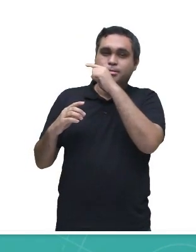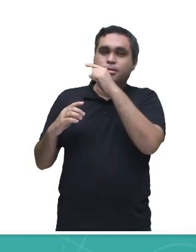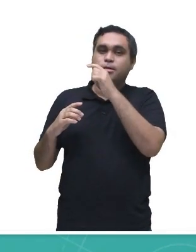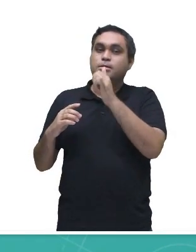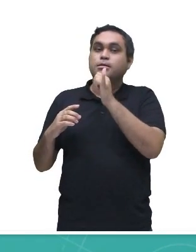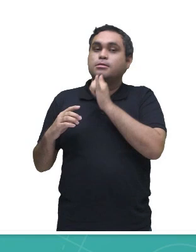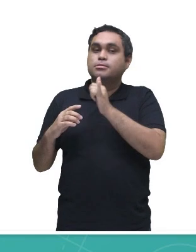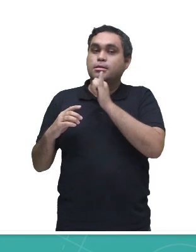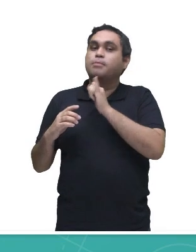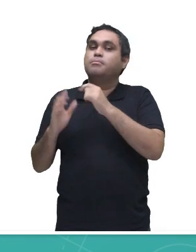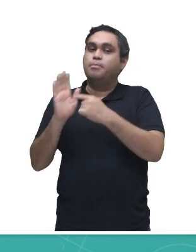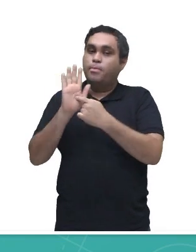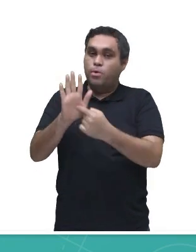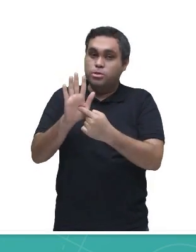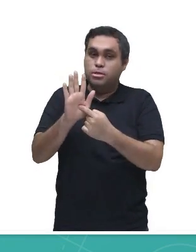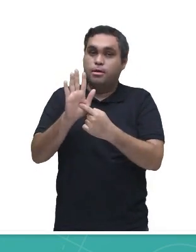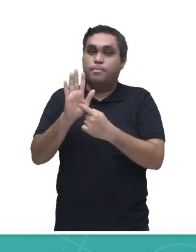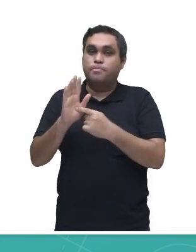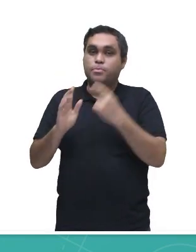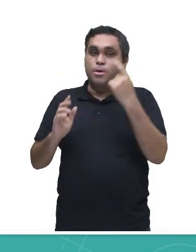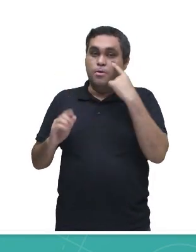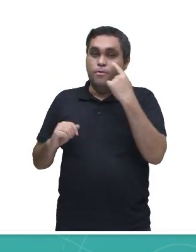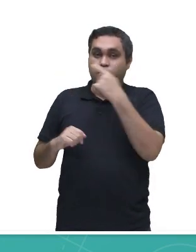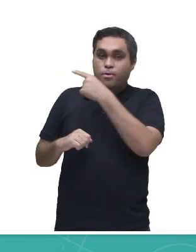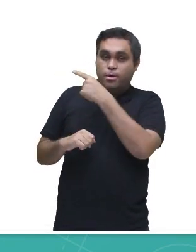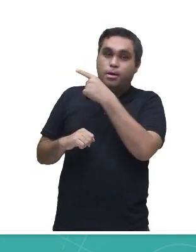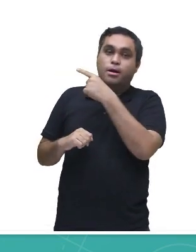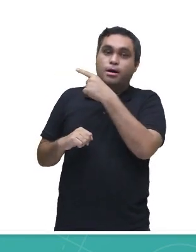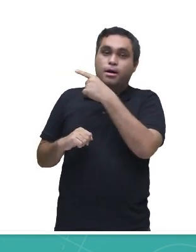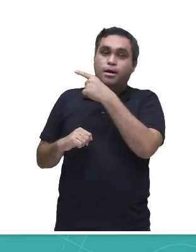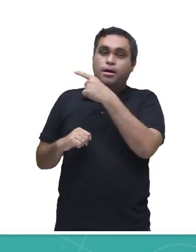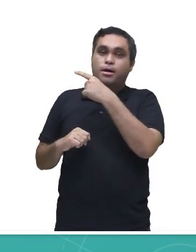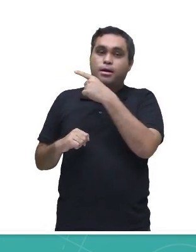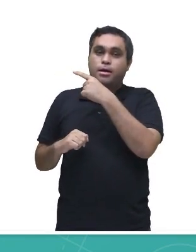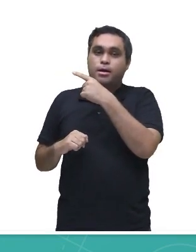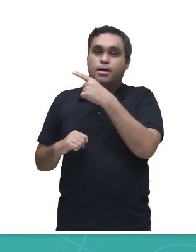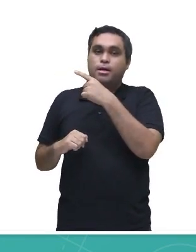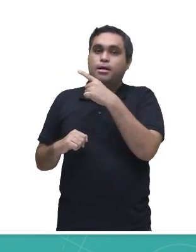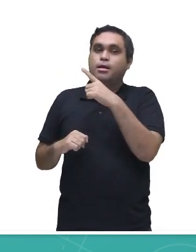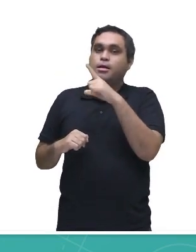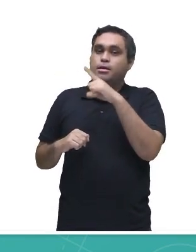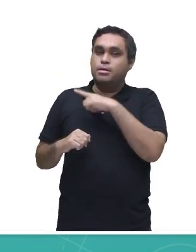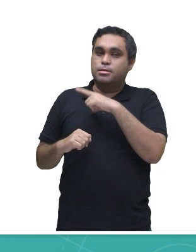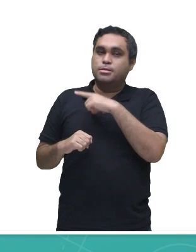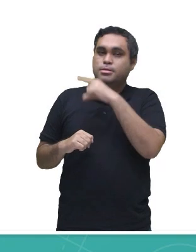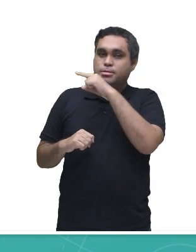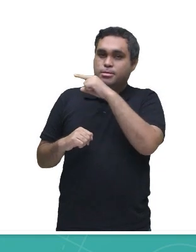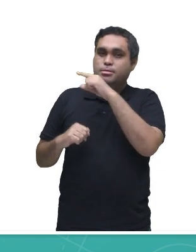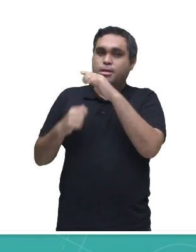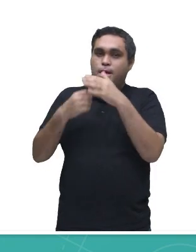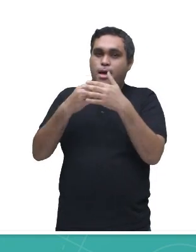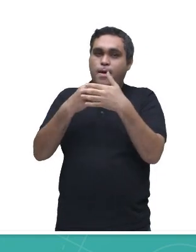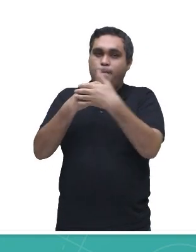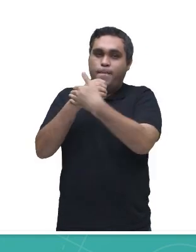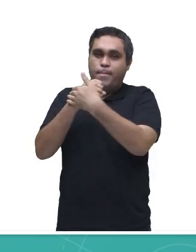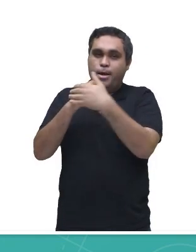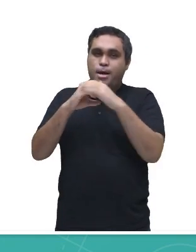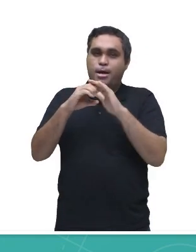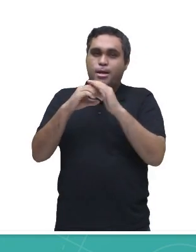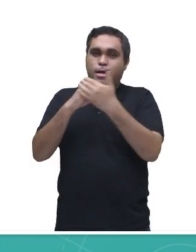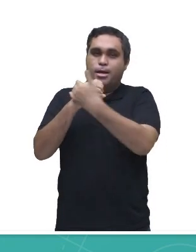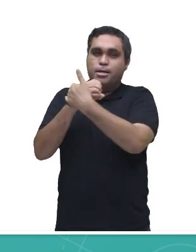exemplos para vocês. Verifiquem aqui, olha, a célula vegetal, a gente aproveita aí essa parede celular, tira aí a